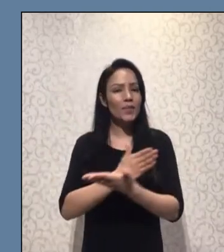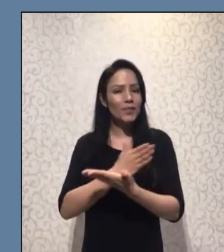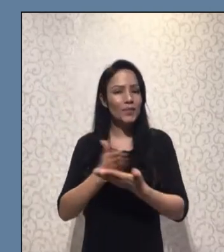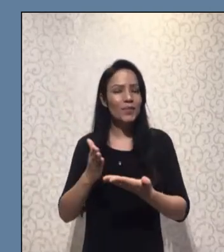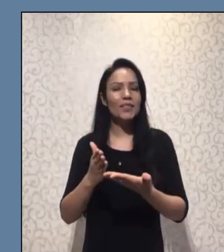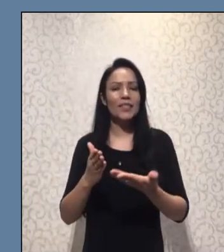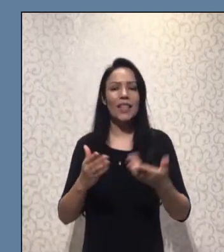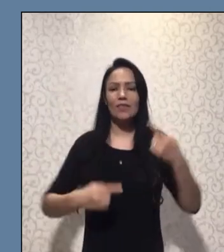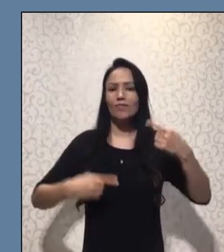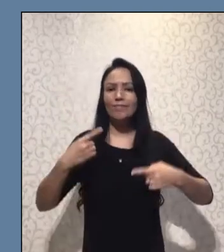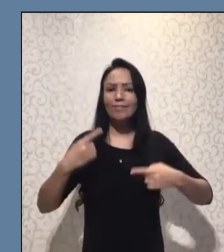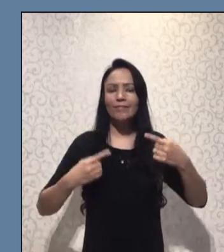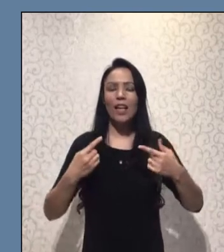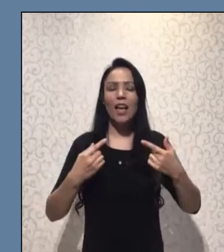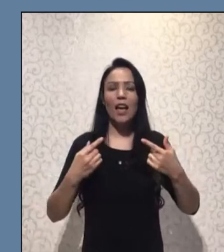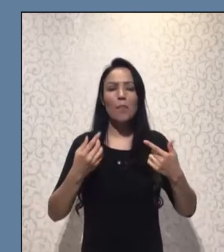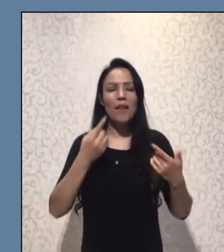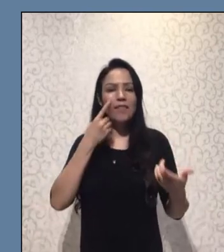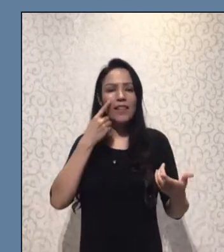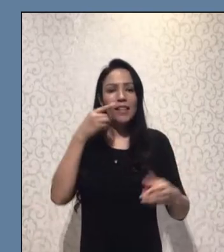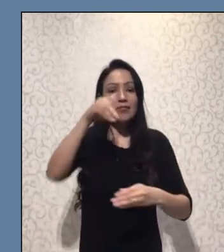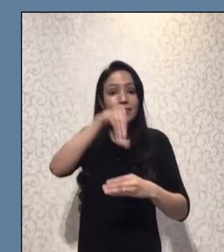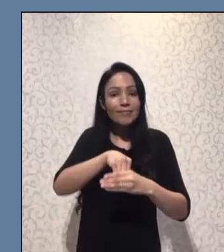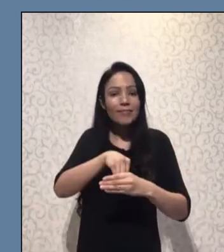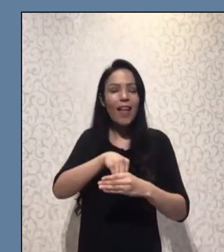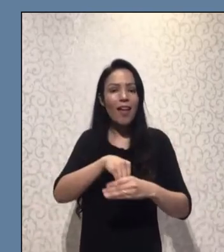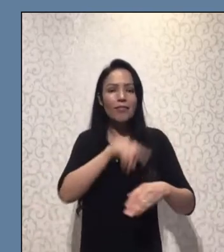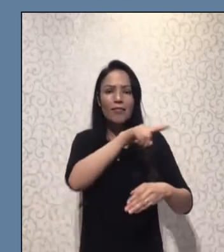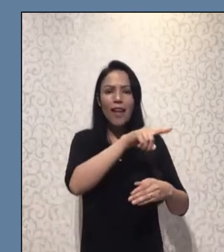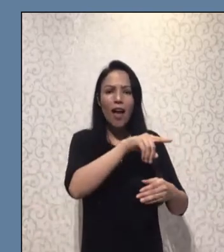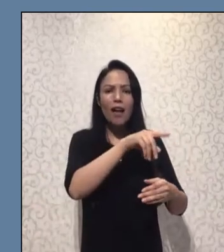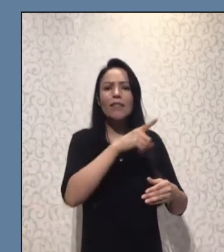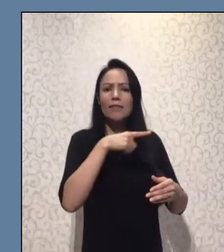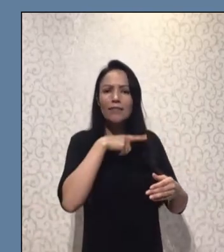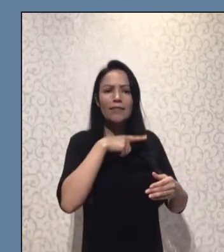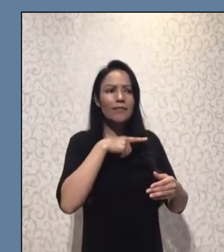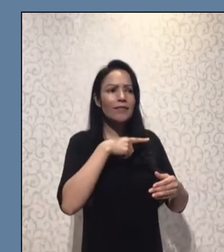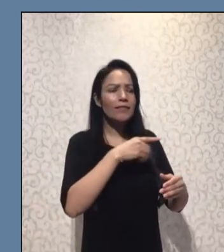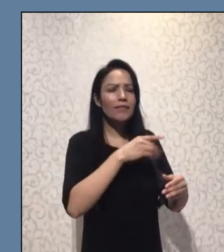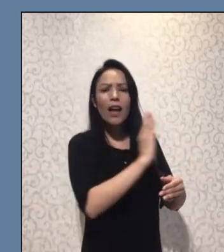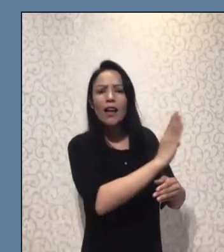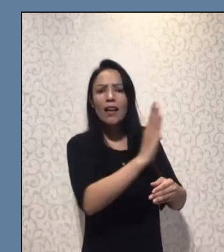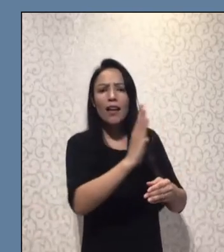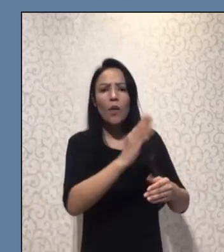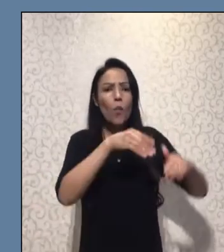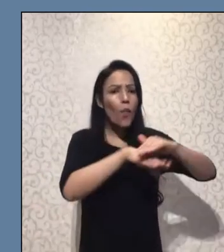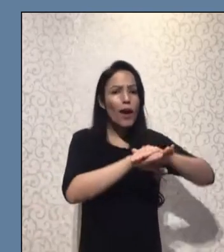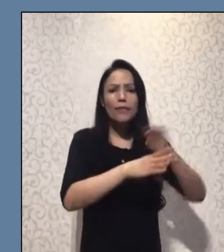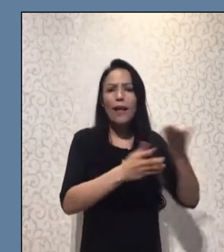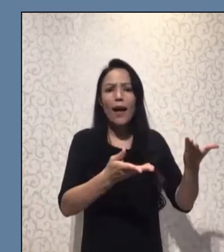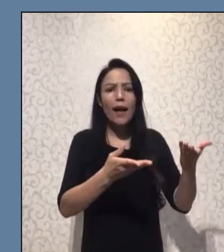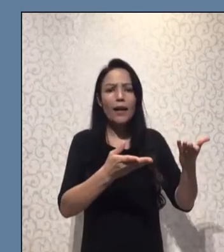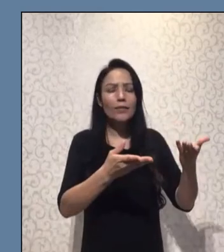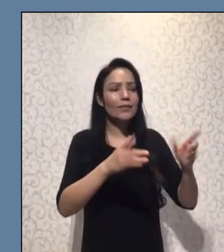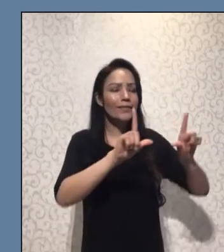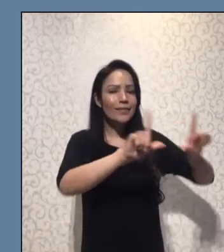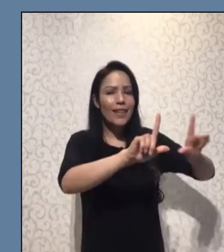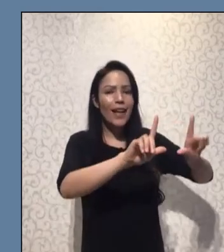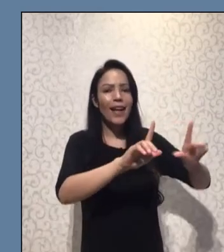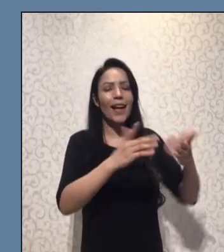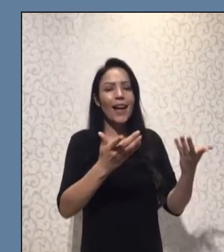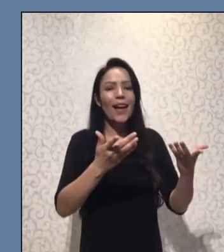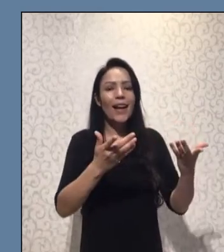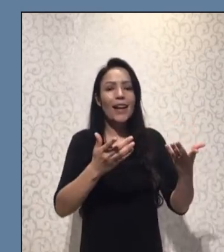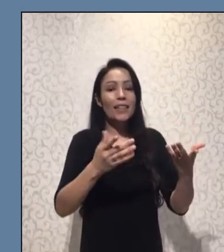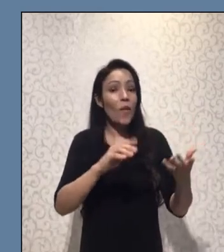embates por dentro do próprio acervo para possibilitar que o público perceba a riqueza que tem na frente dele. Isso é uma